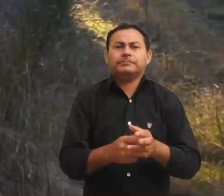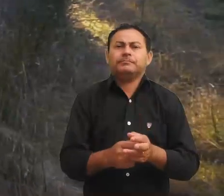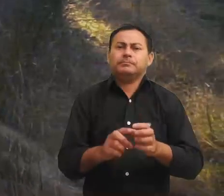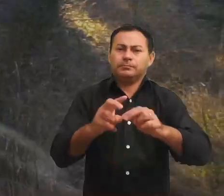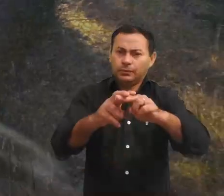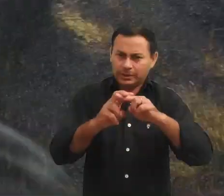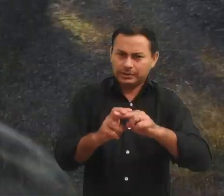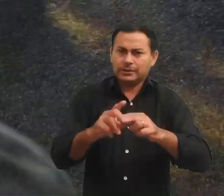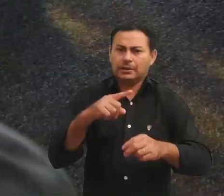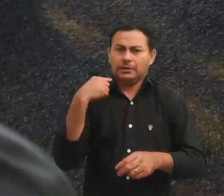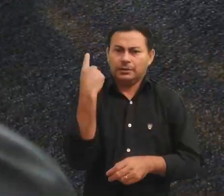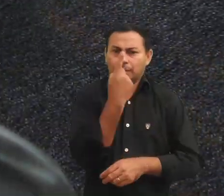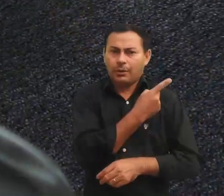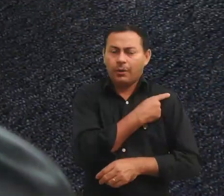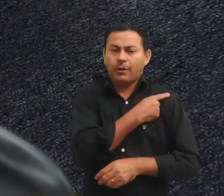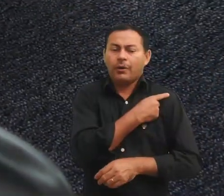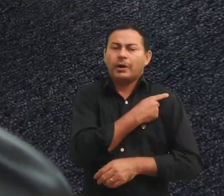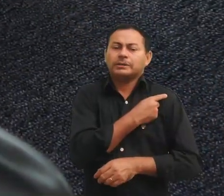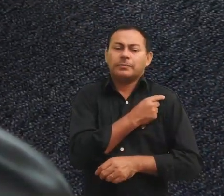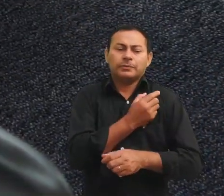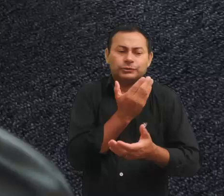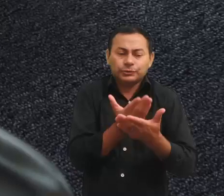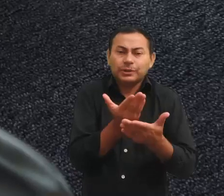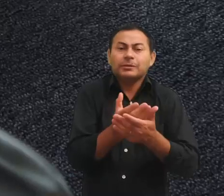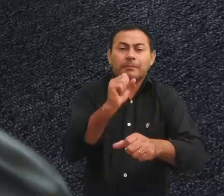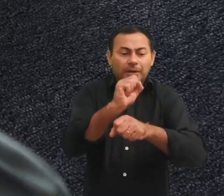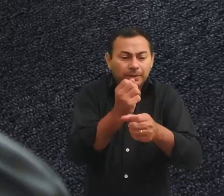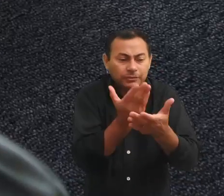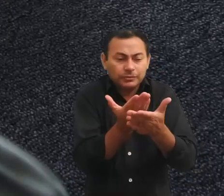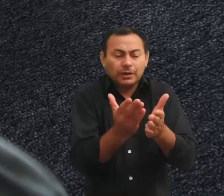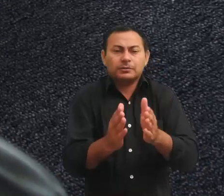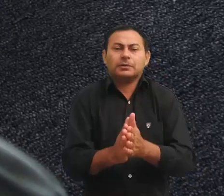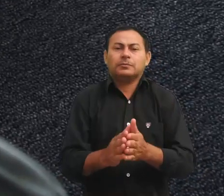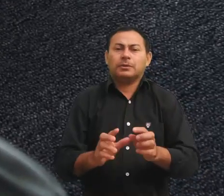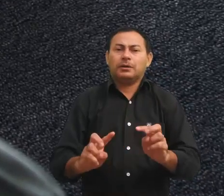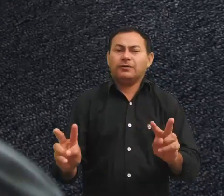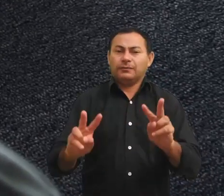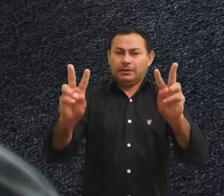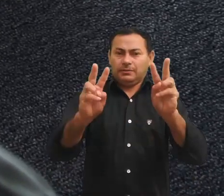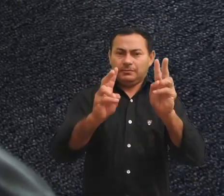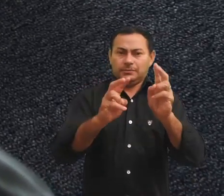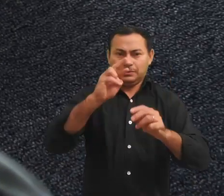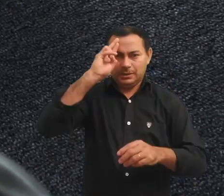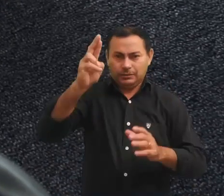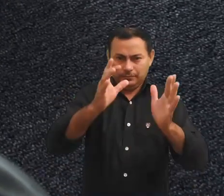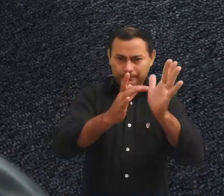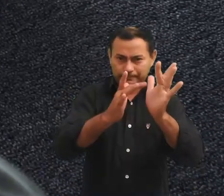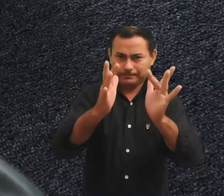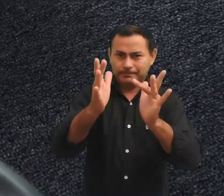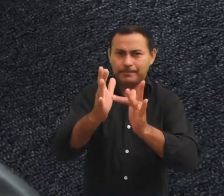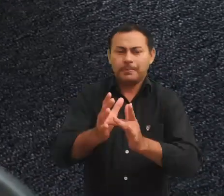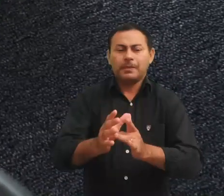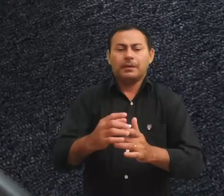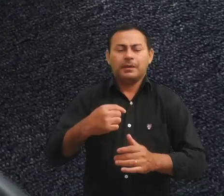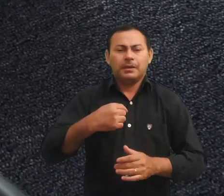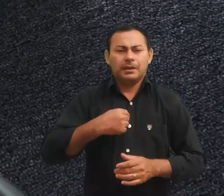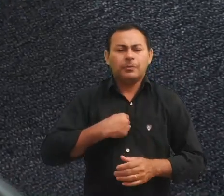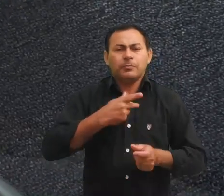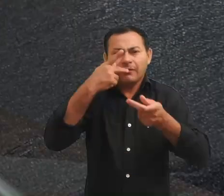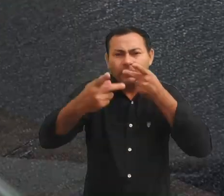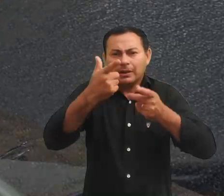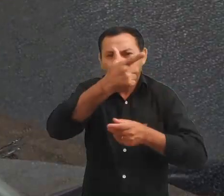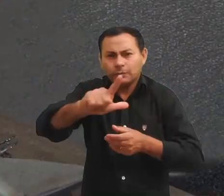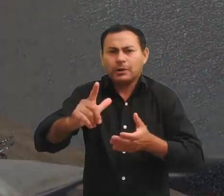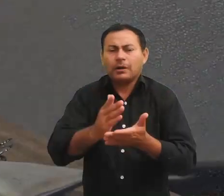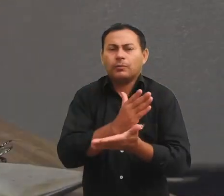muito profundo e é bem por isso mesmo que nós estamos parando para estudar os valores do Senhor Jesus.